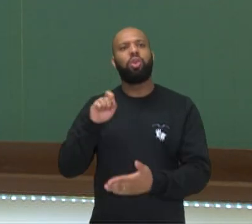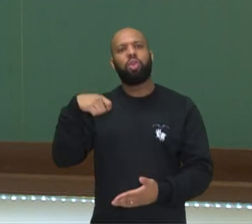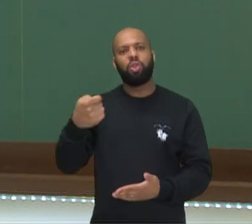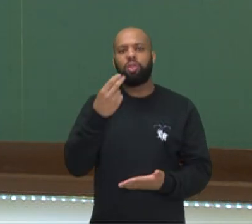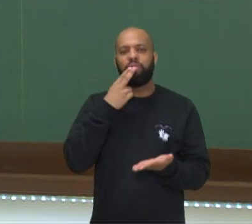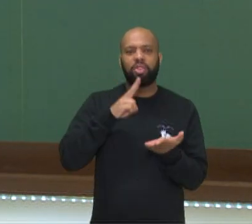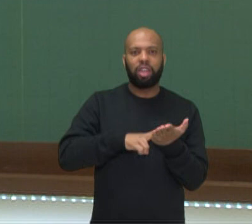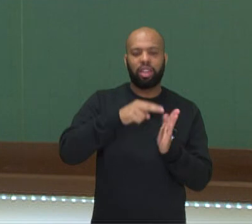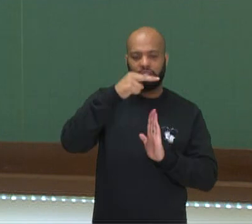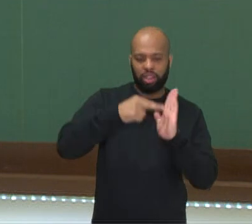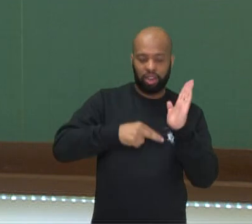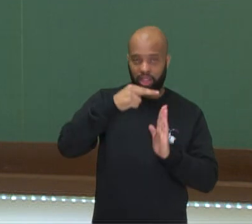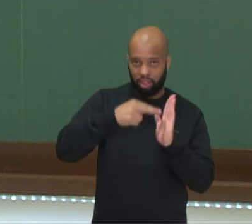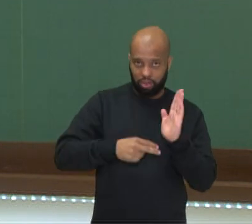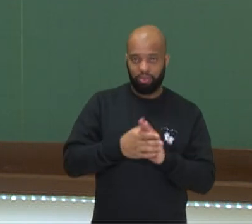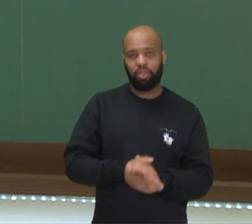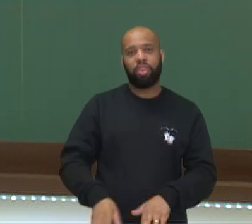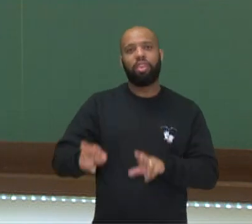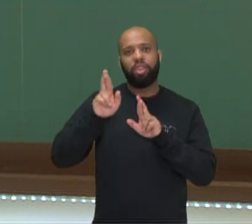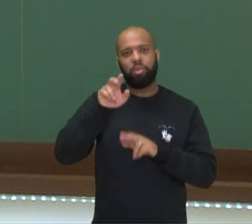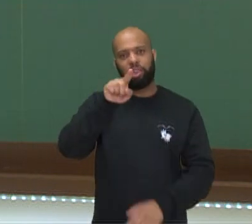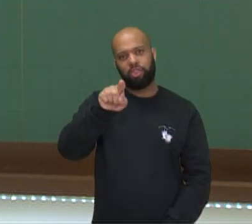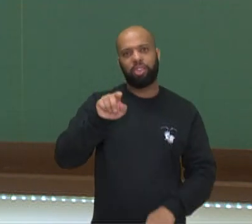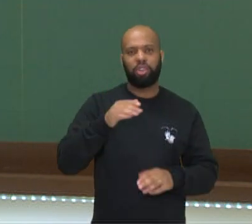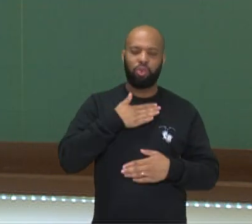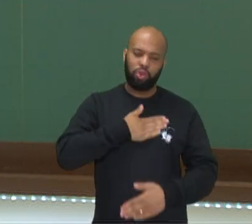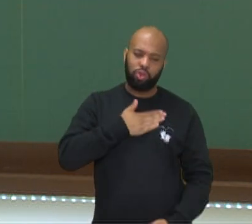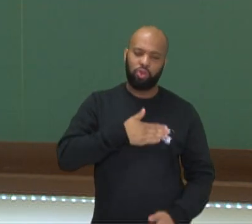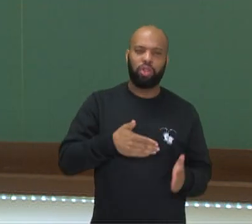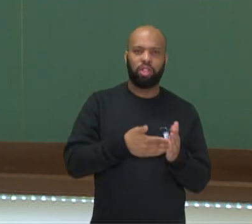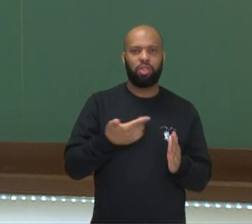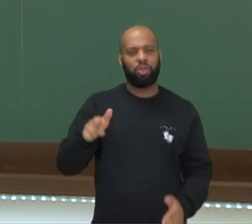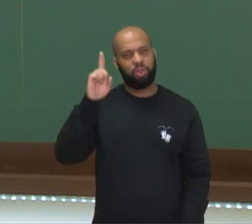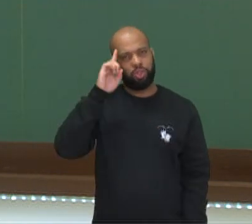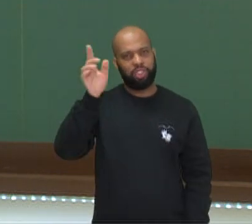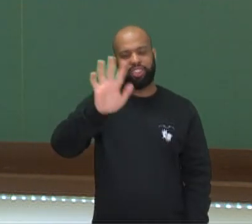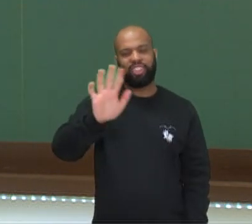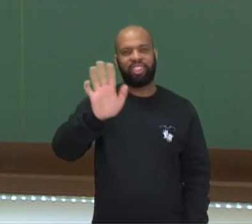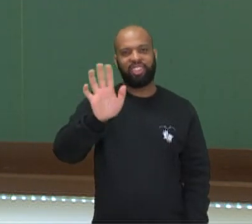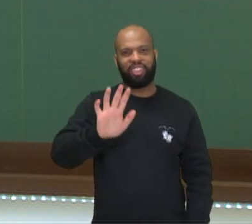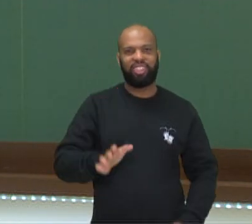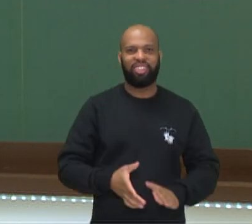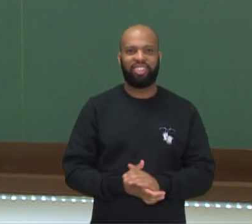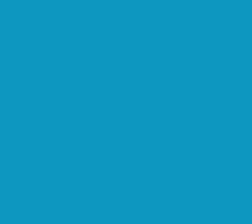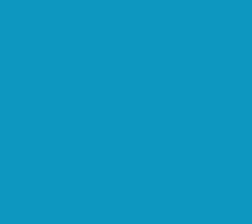sobre a carta do leitor. Espero que vocês tenham gostado e até breve.